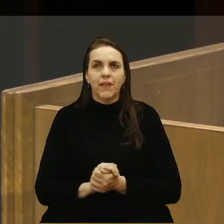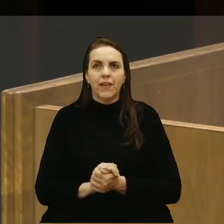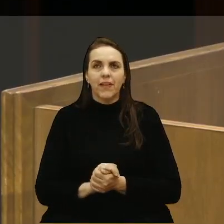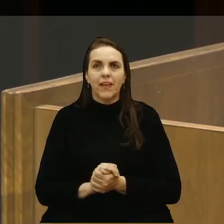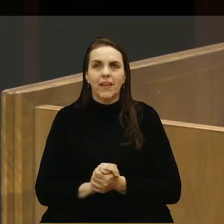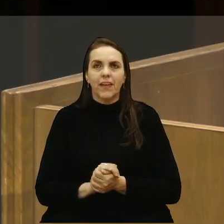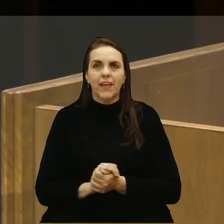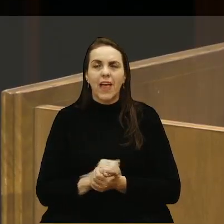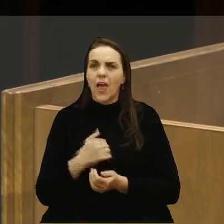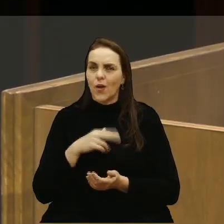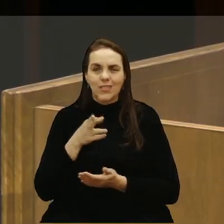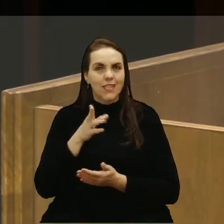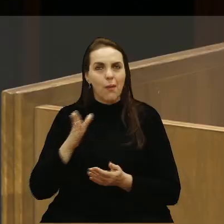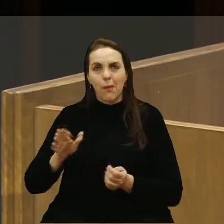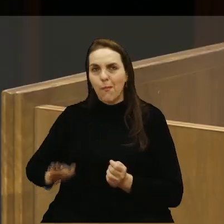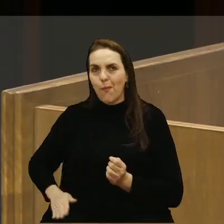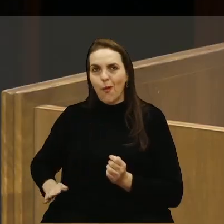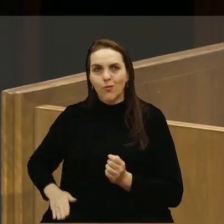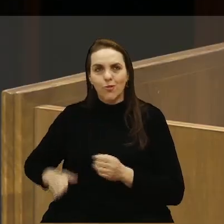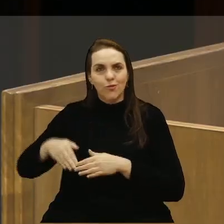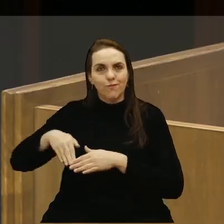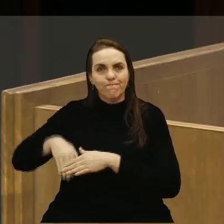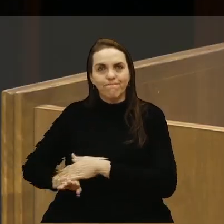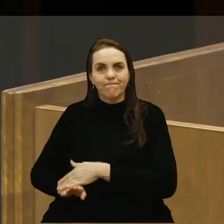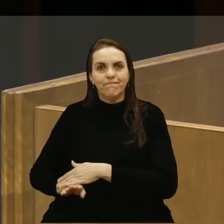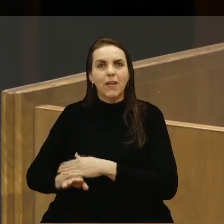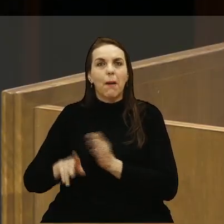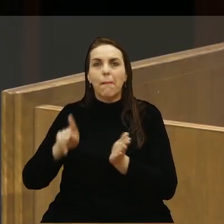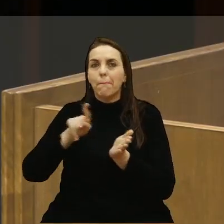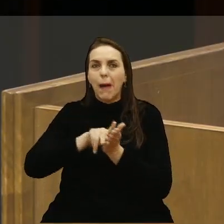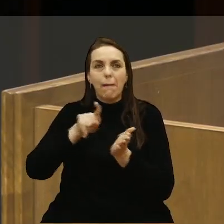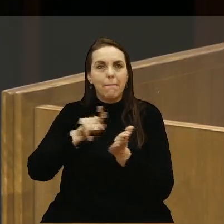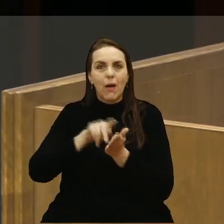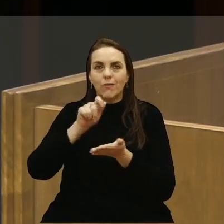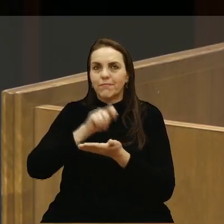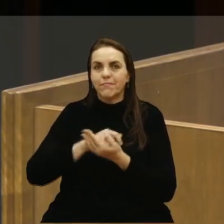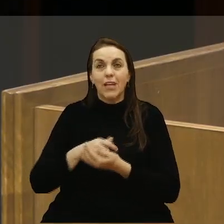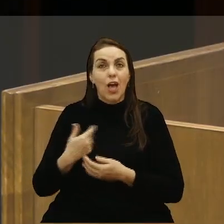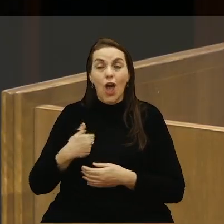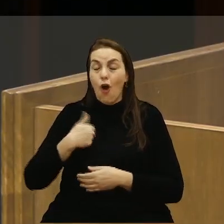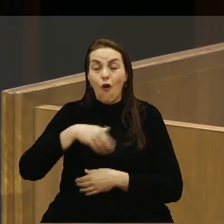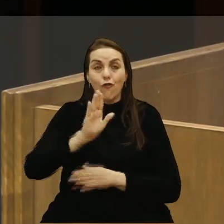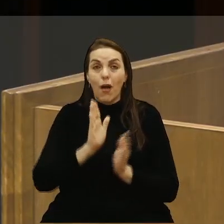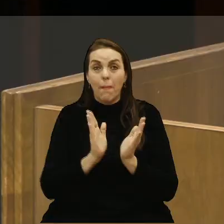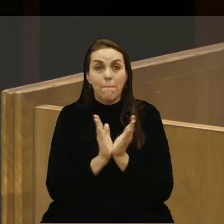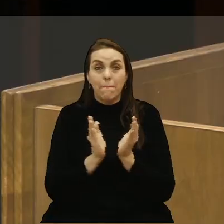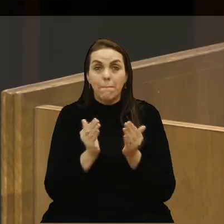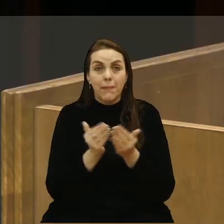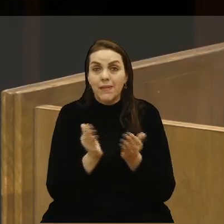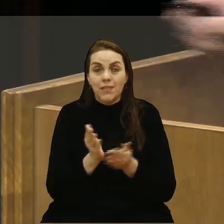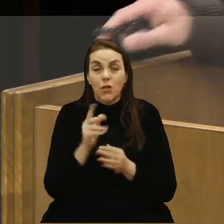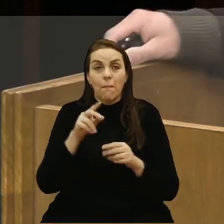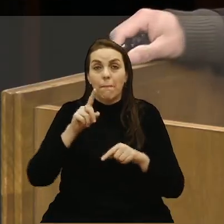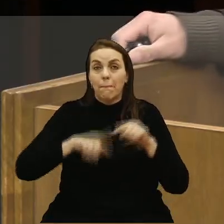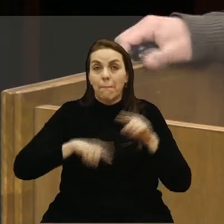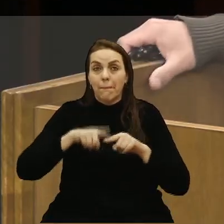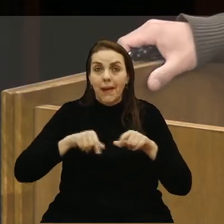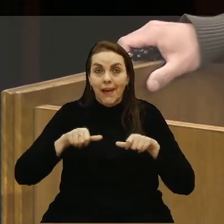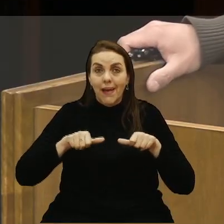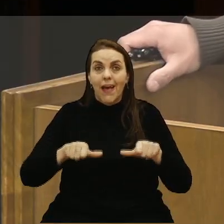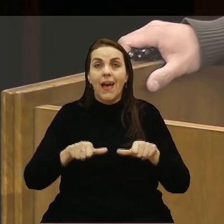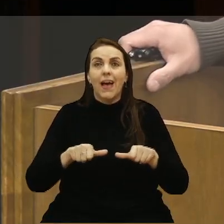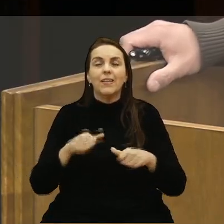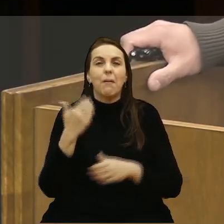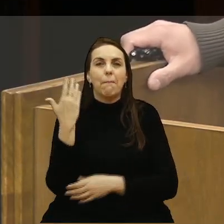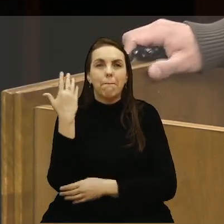citar porque eu estou sempre no meu bolso da calça, tem que estar sempre de papel, porque eu não posso nem ir na missa Às vezes eu estou no mercado, antes o pessoal vinha,